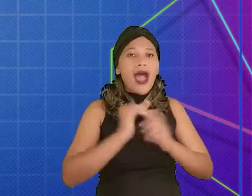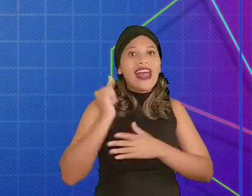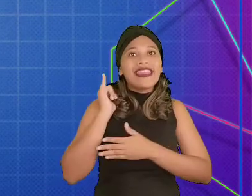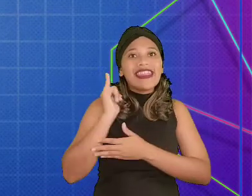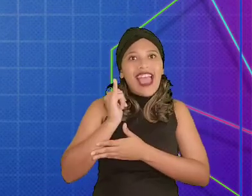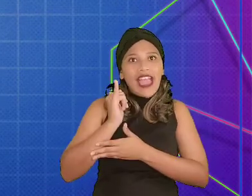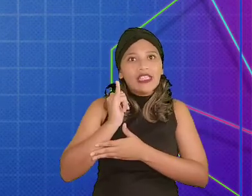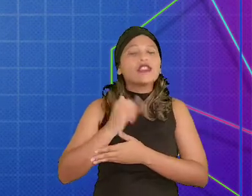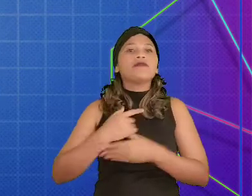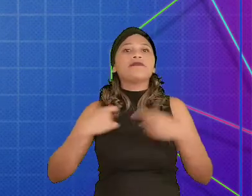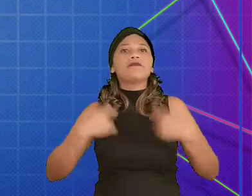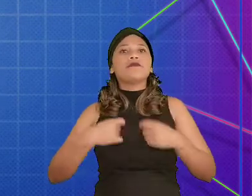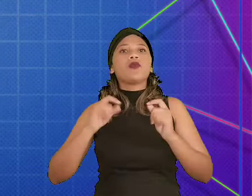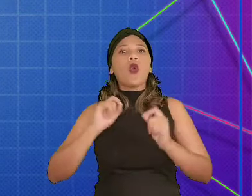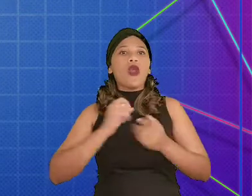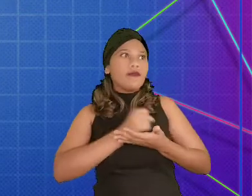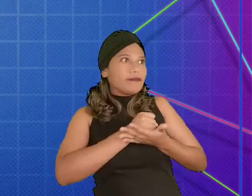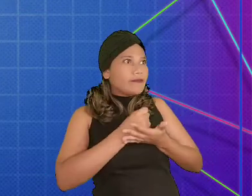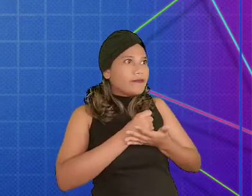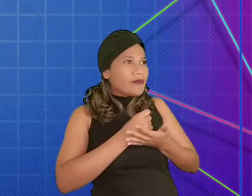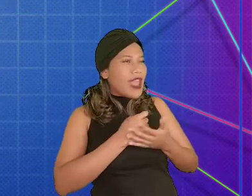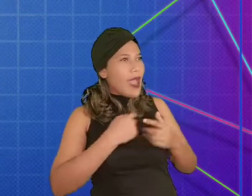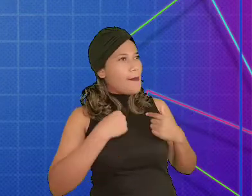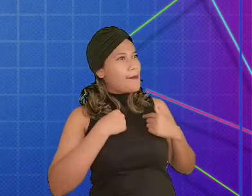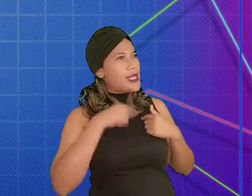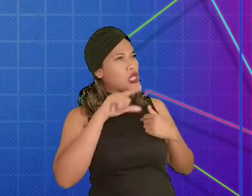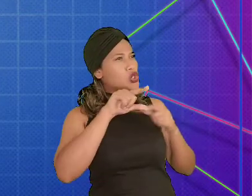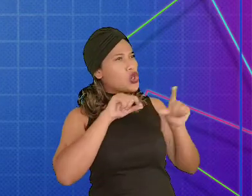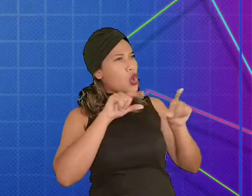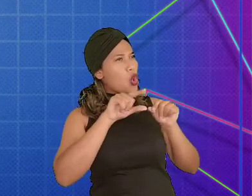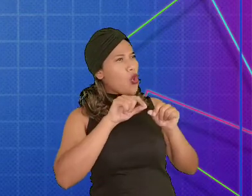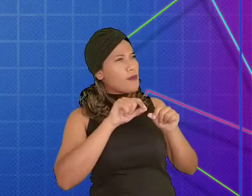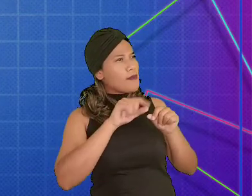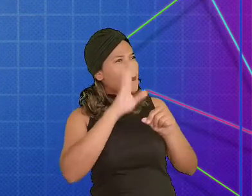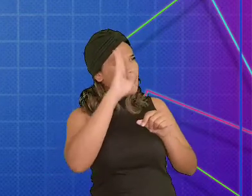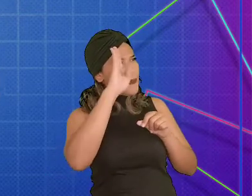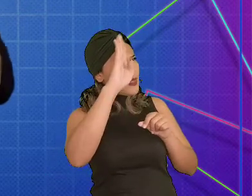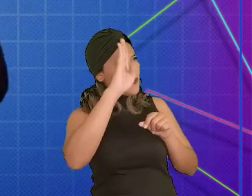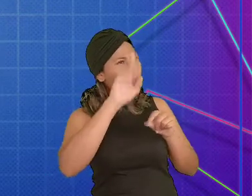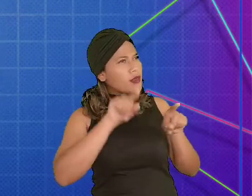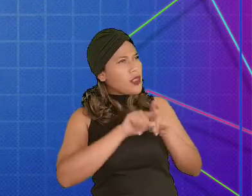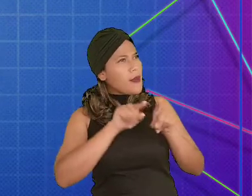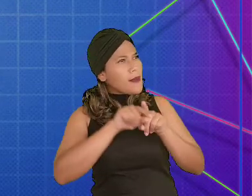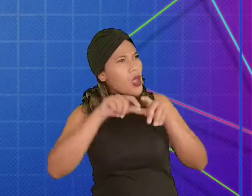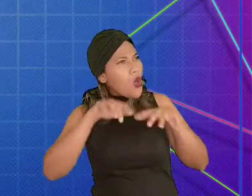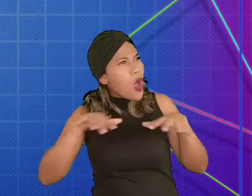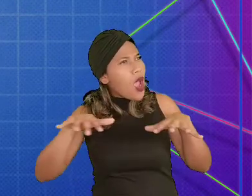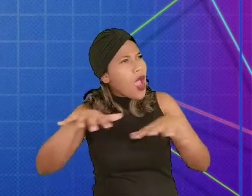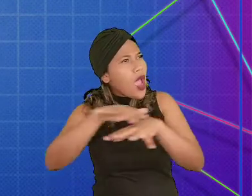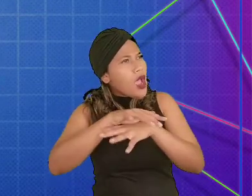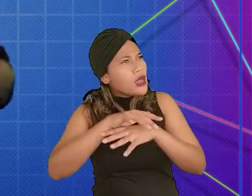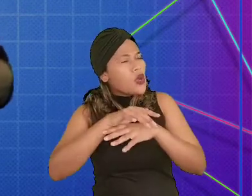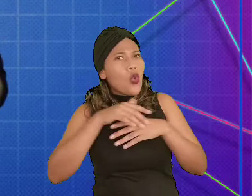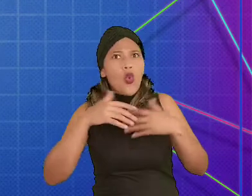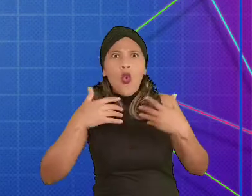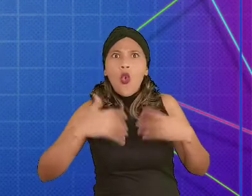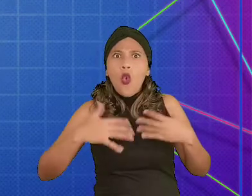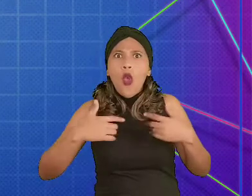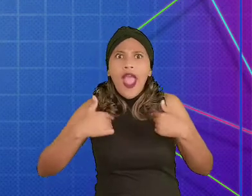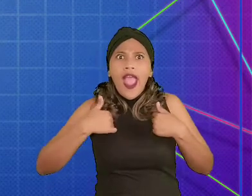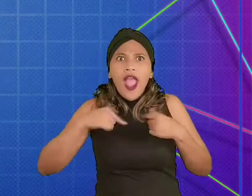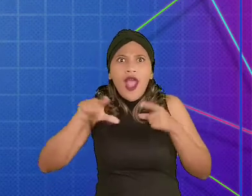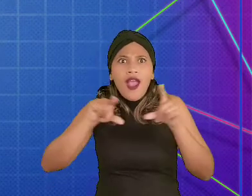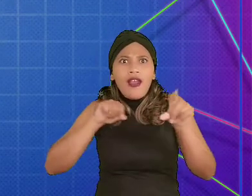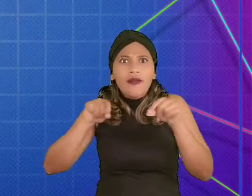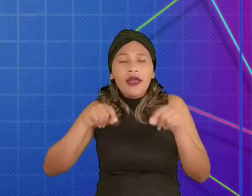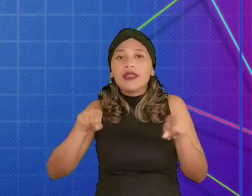do jogo faz com que o jogador perceba que suas ações afetam tanto o personagem principal quanto o mundo em que ele está inserido. Porém,